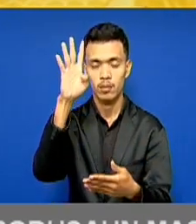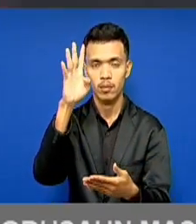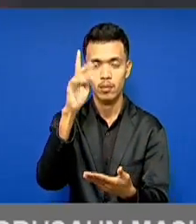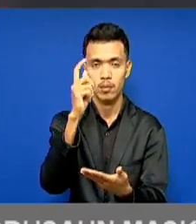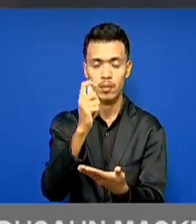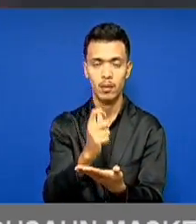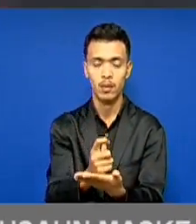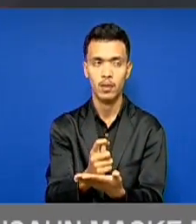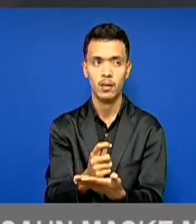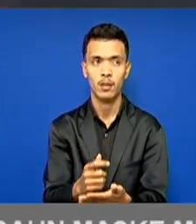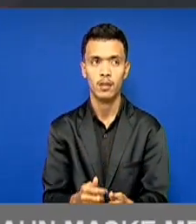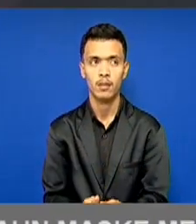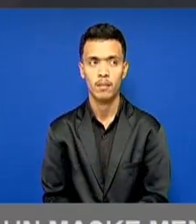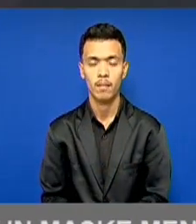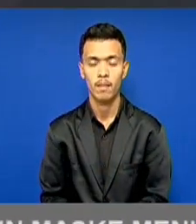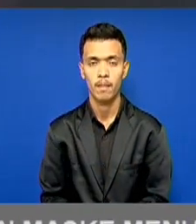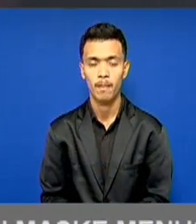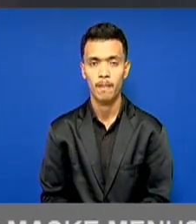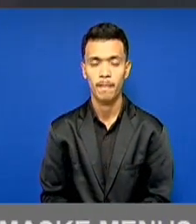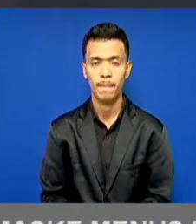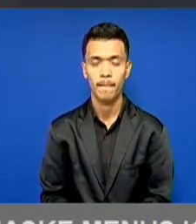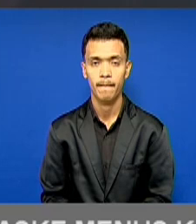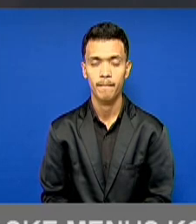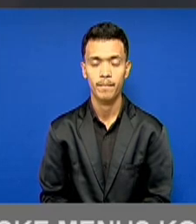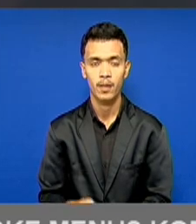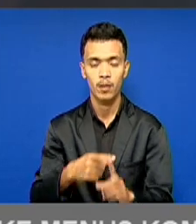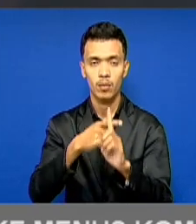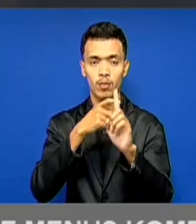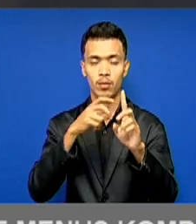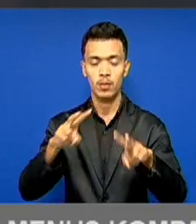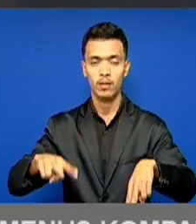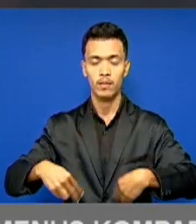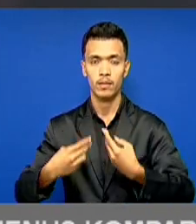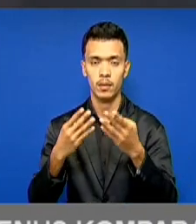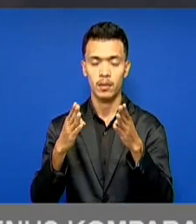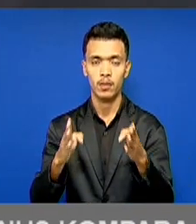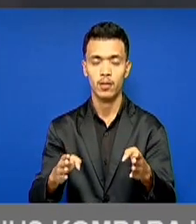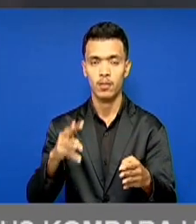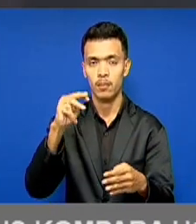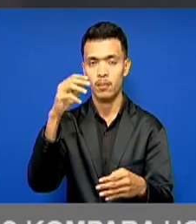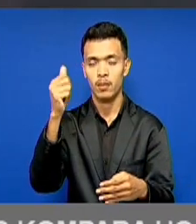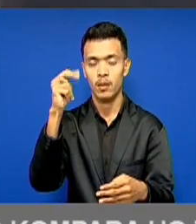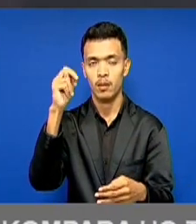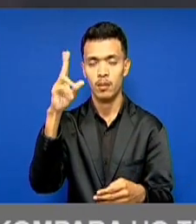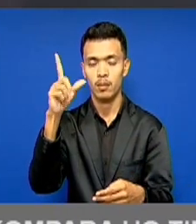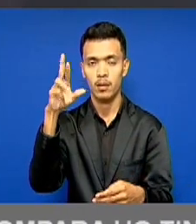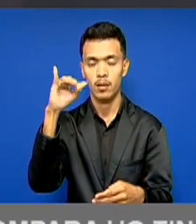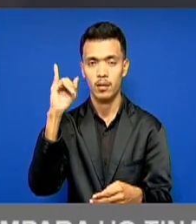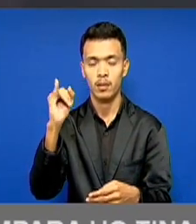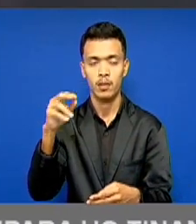Senador Husi Itania Saudoso Manulari Rasik